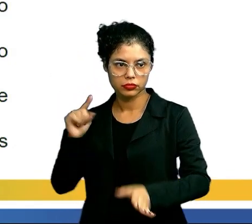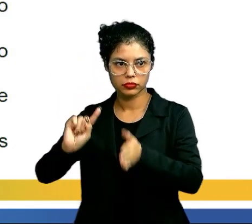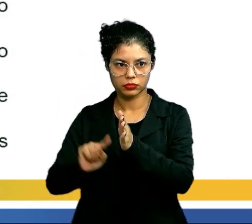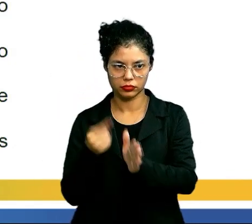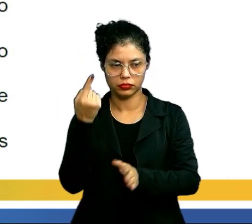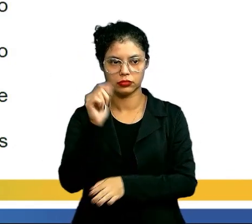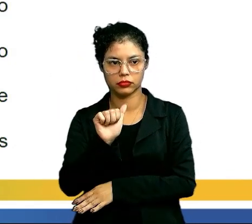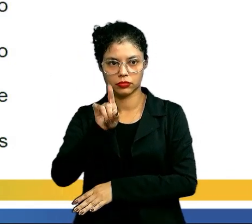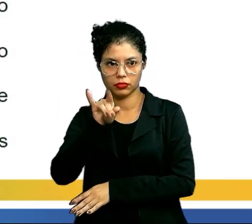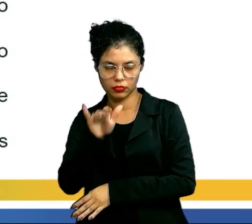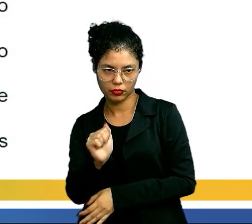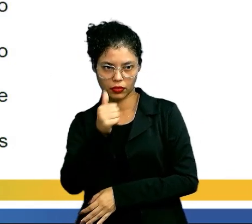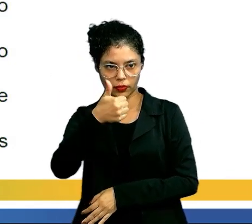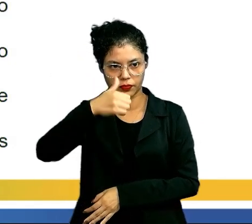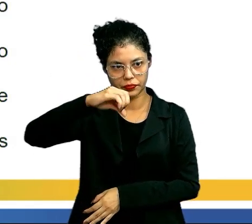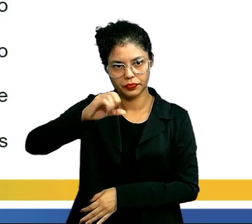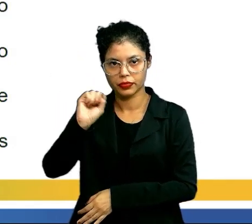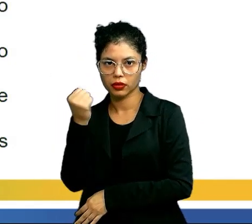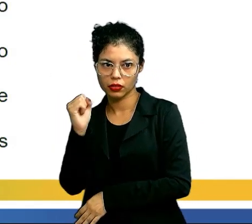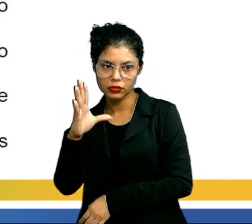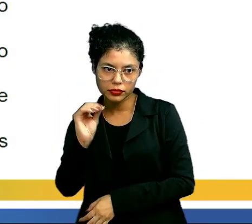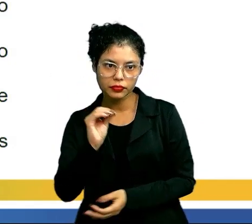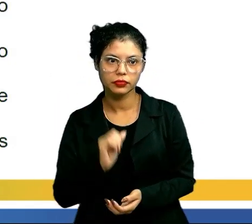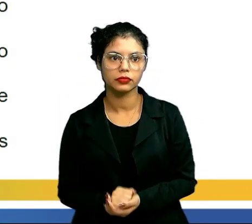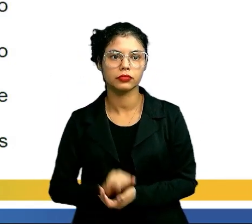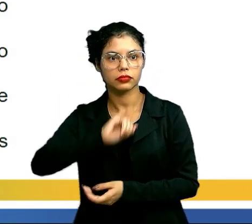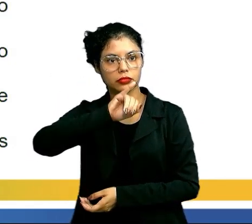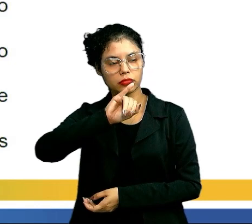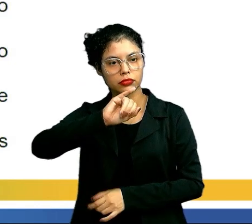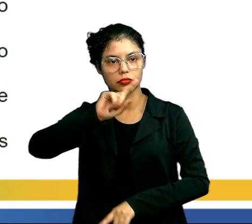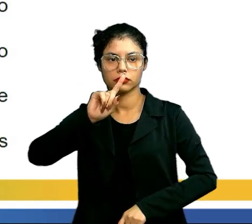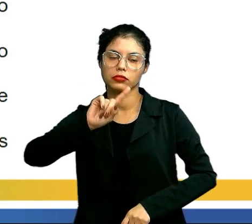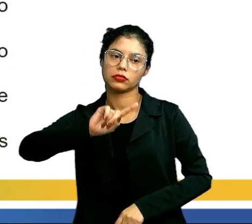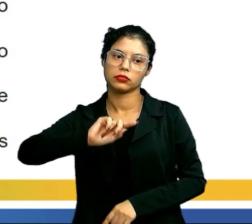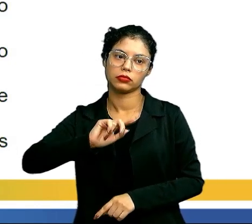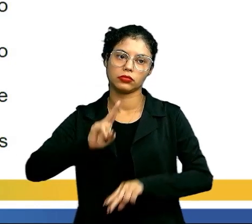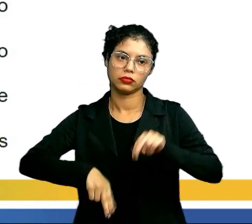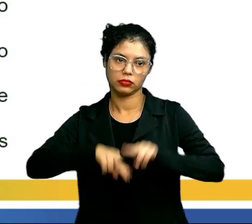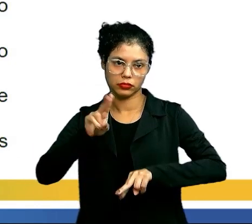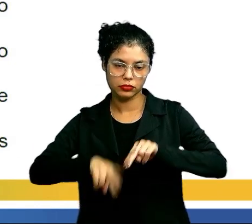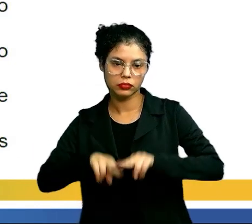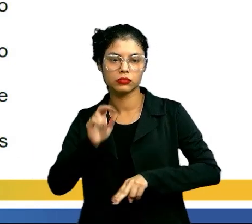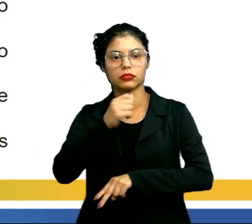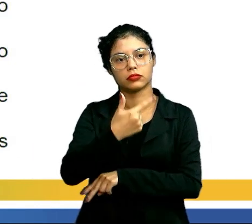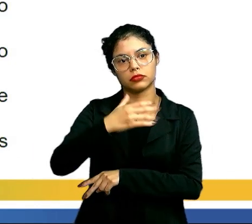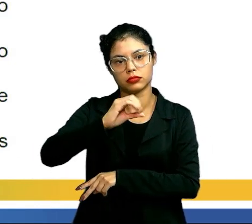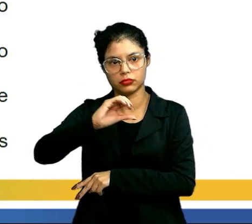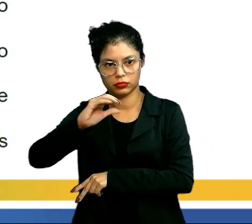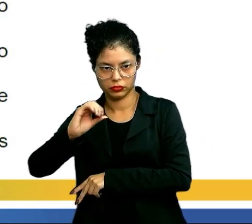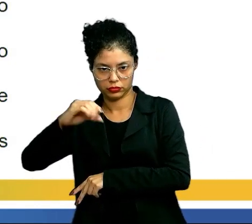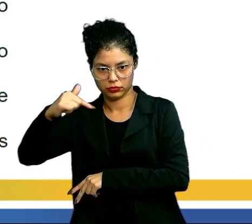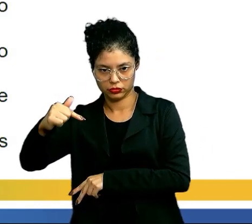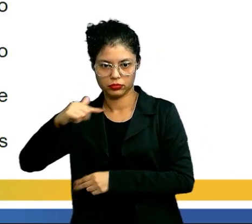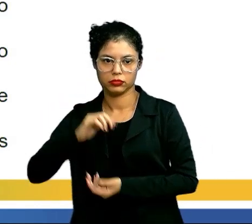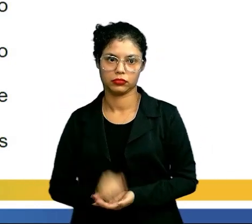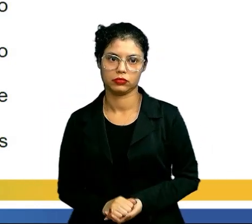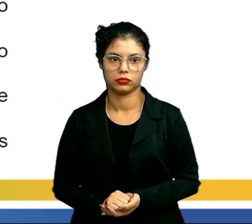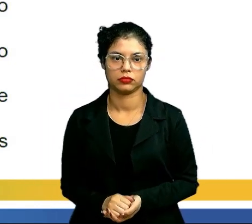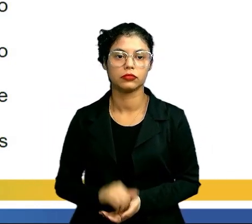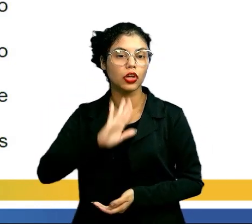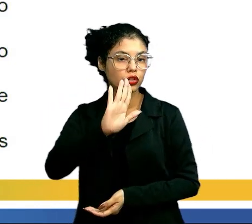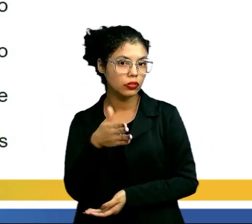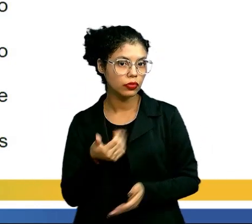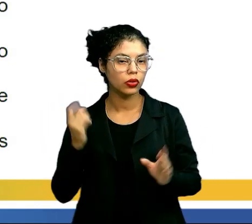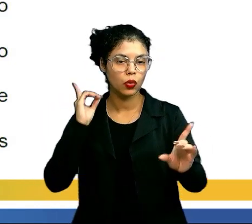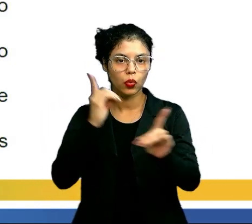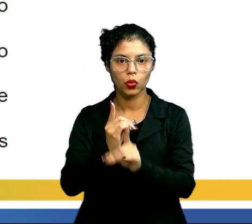a identificação do primeiro caso de AIDS, que foi em 1980, até em junho de 2007, já